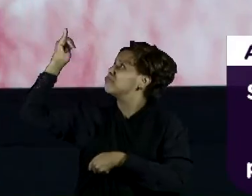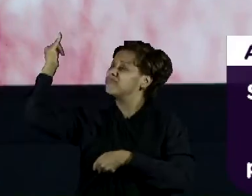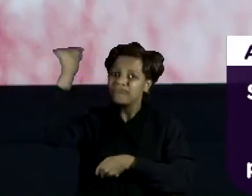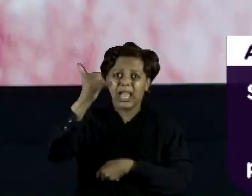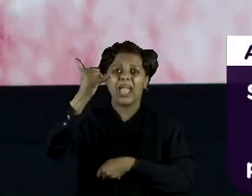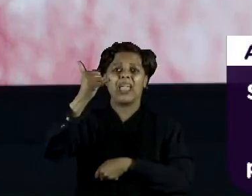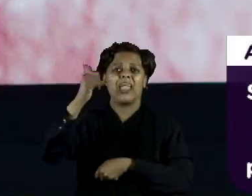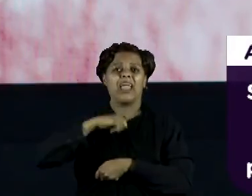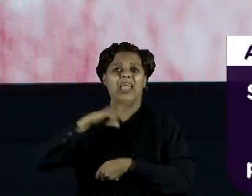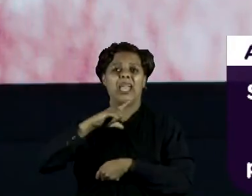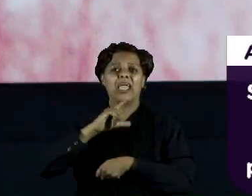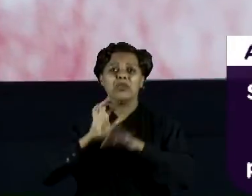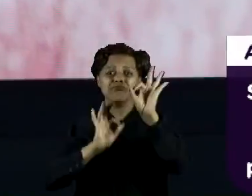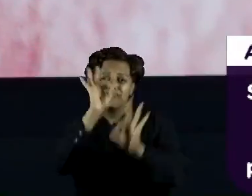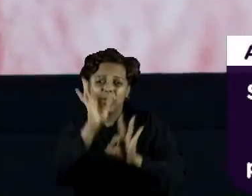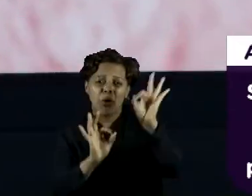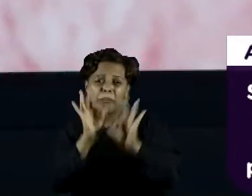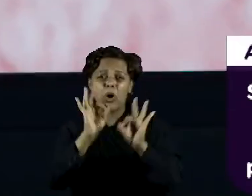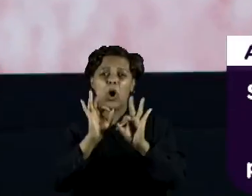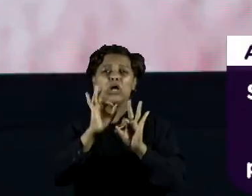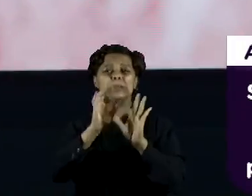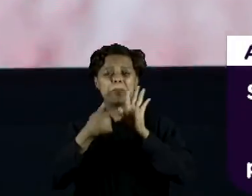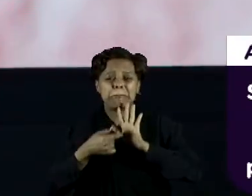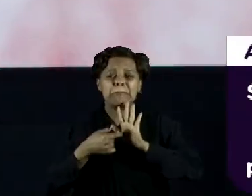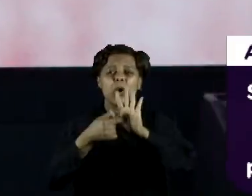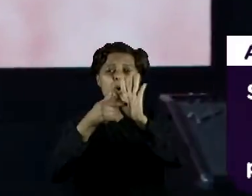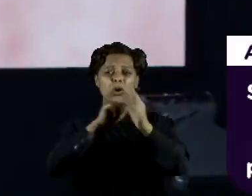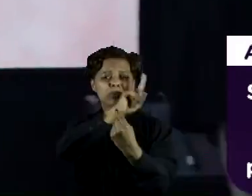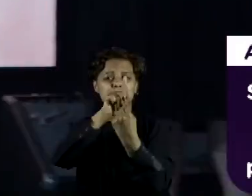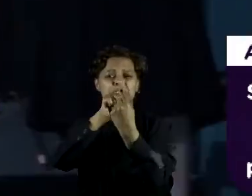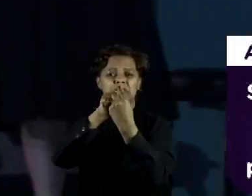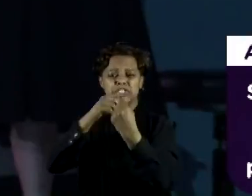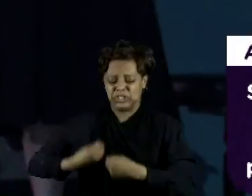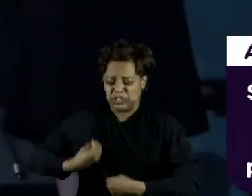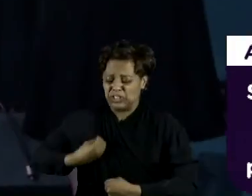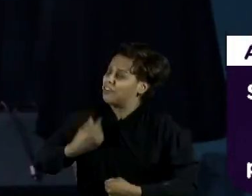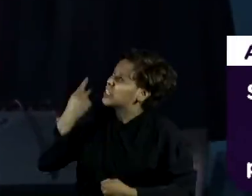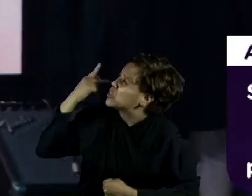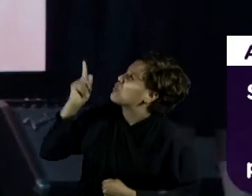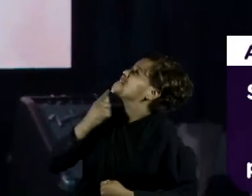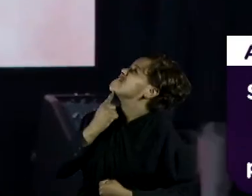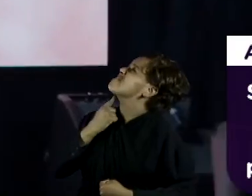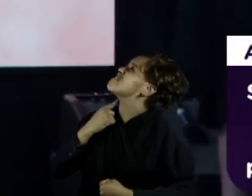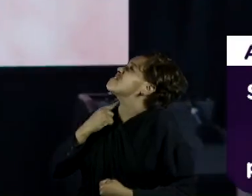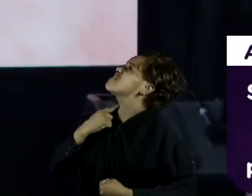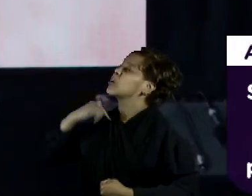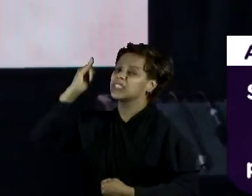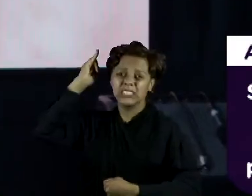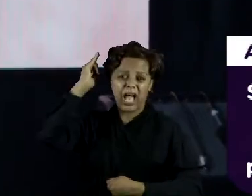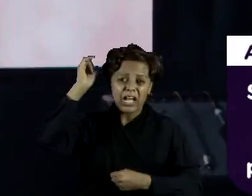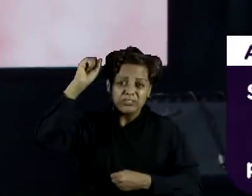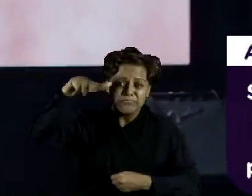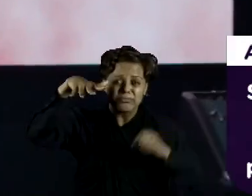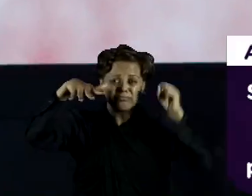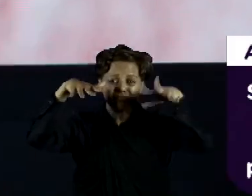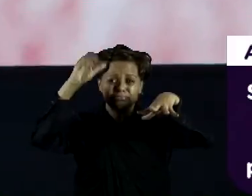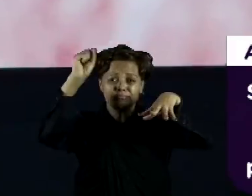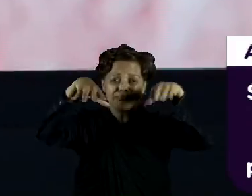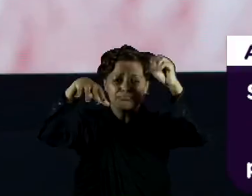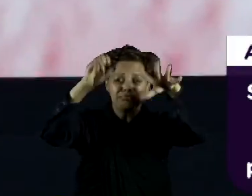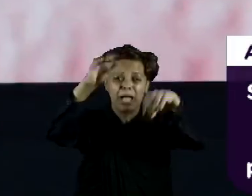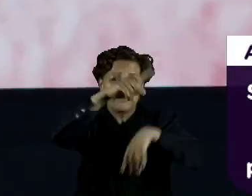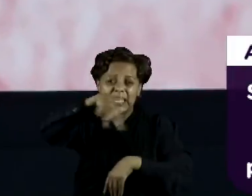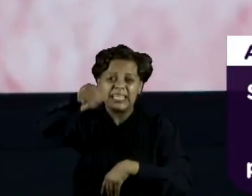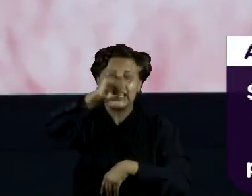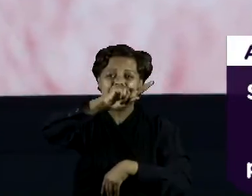Senhor, fala com eles. Mostra, Senhor, a tua vontade. Para que eles sejam, Senhor,